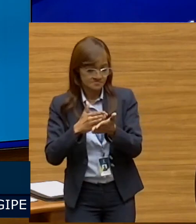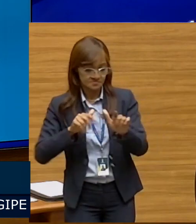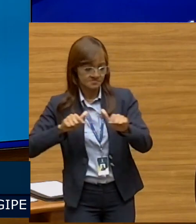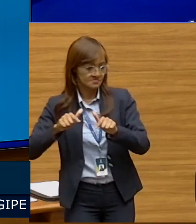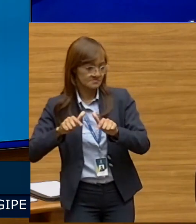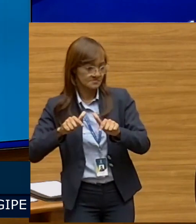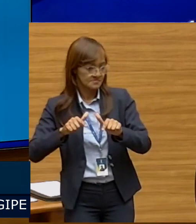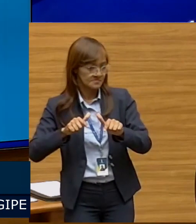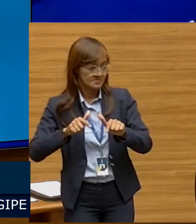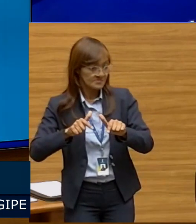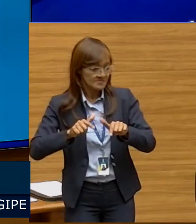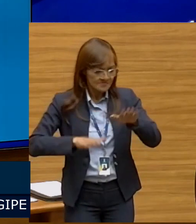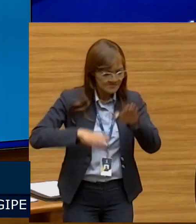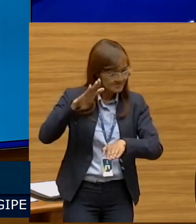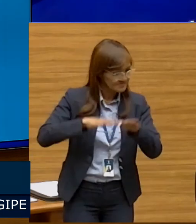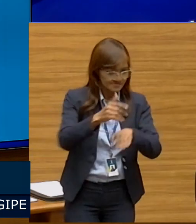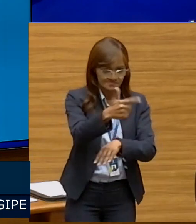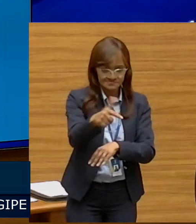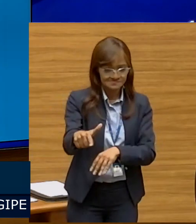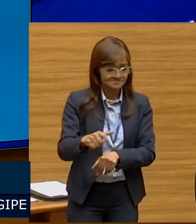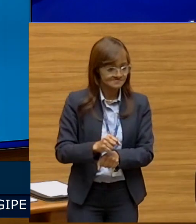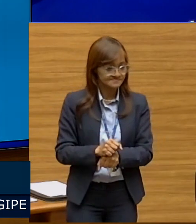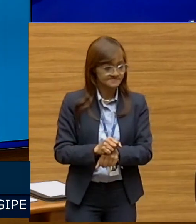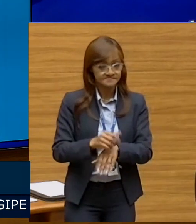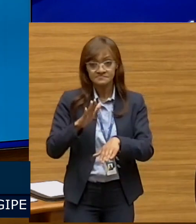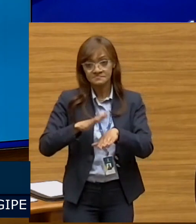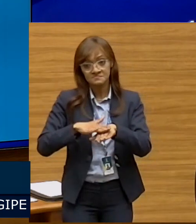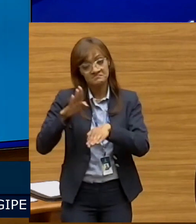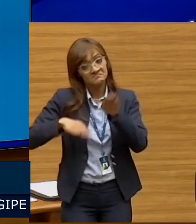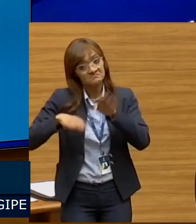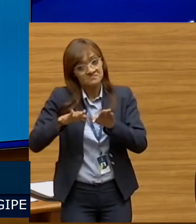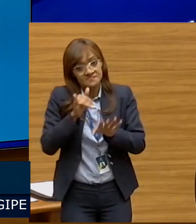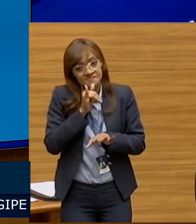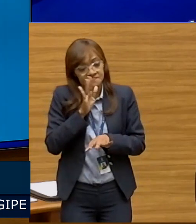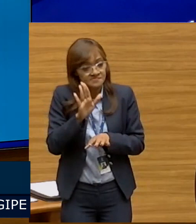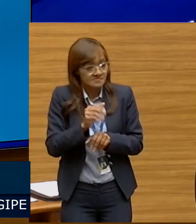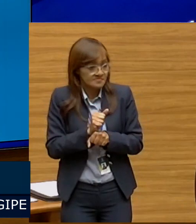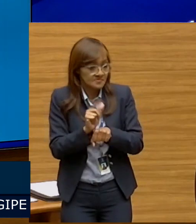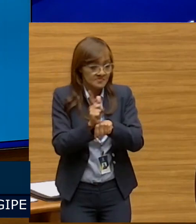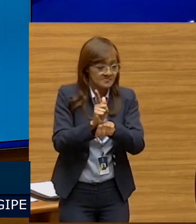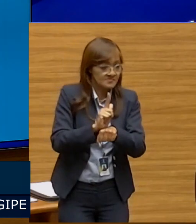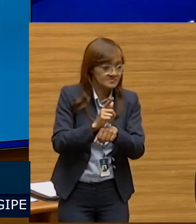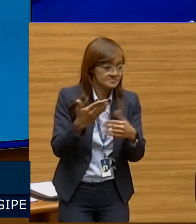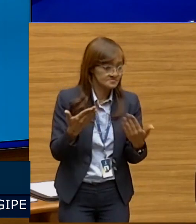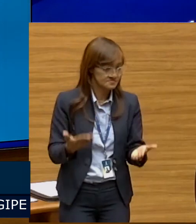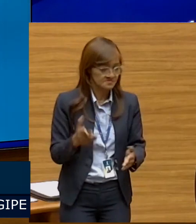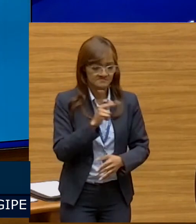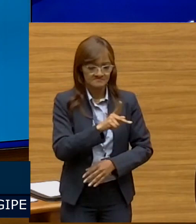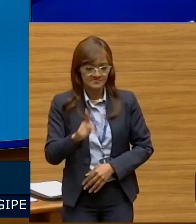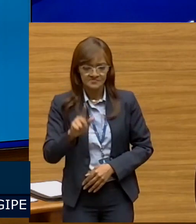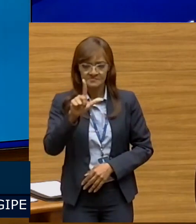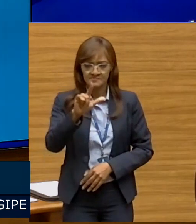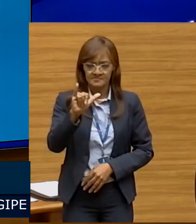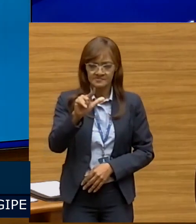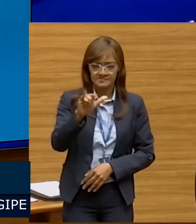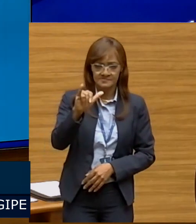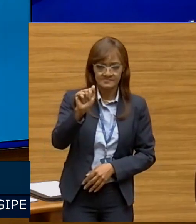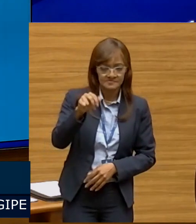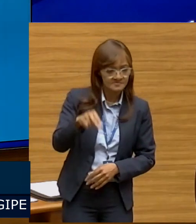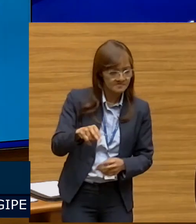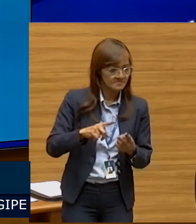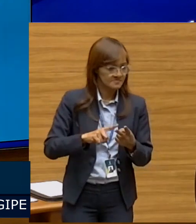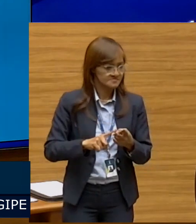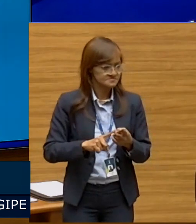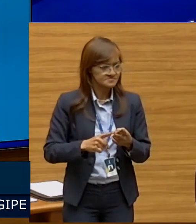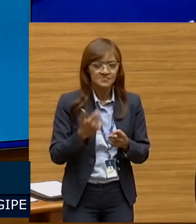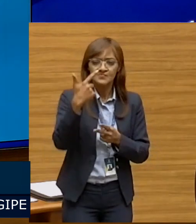sempre é disposto, às vezes, a depender de gestões, como, por exemplo, Lavínia, professora Lília, Thalita Pergentino, que esteve aqui há tantos anos